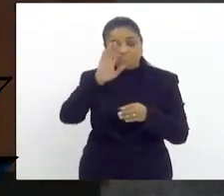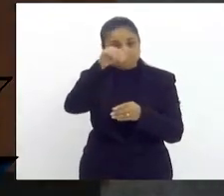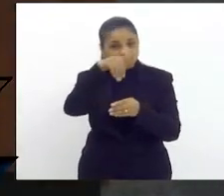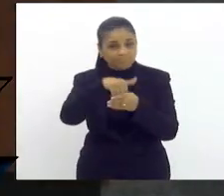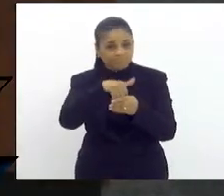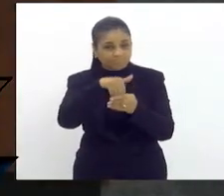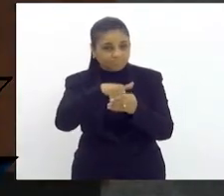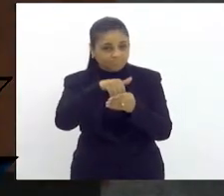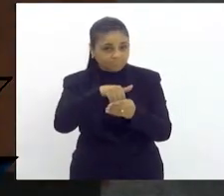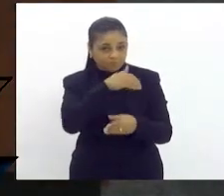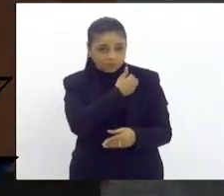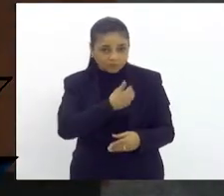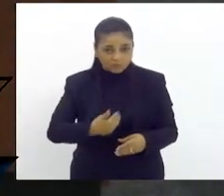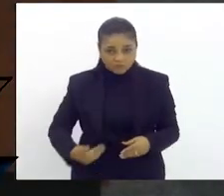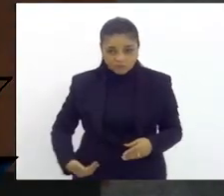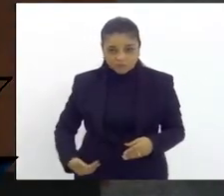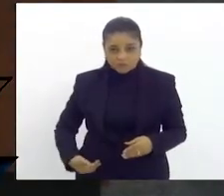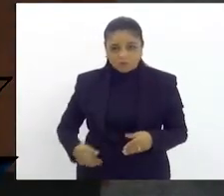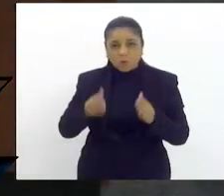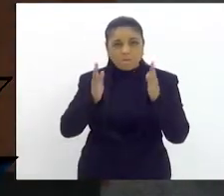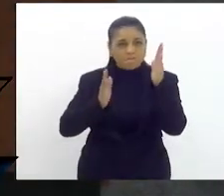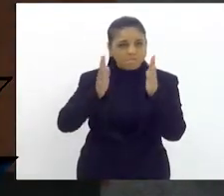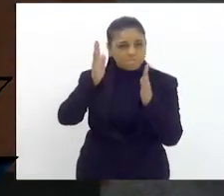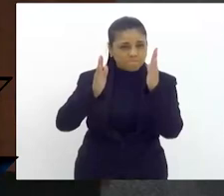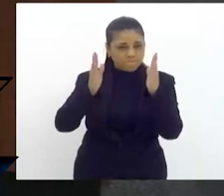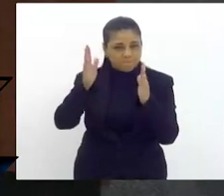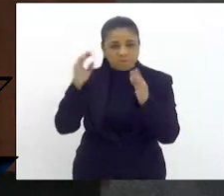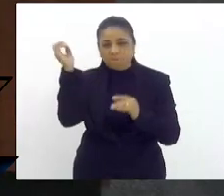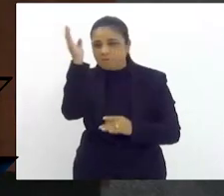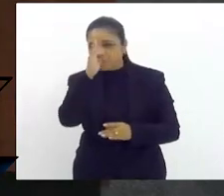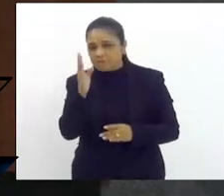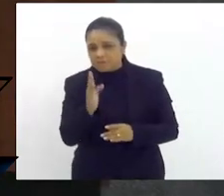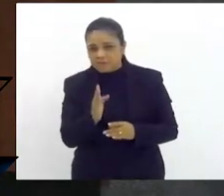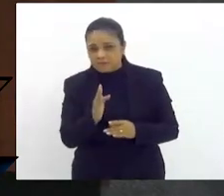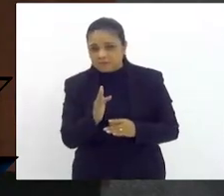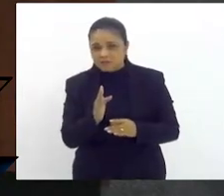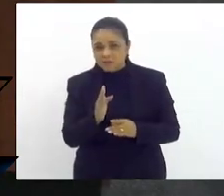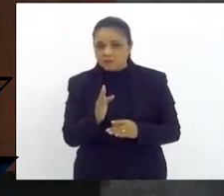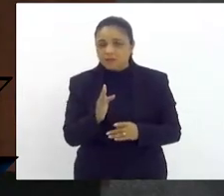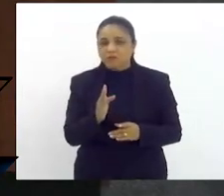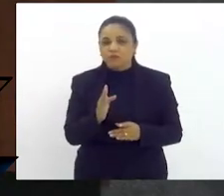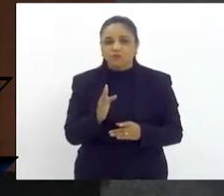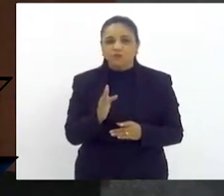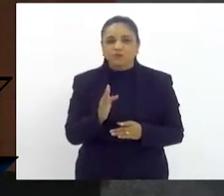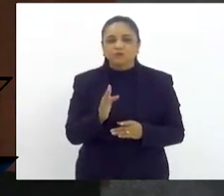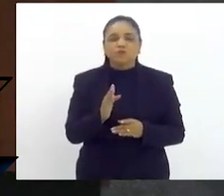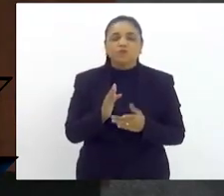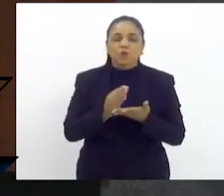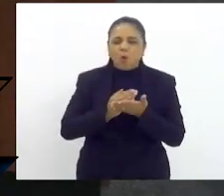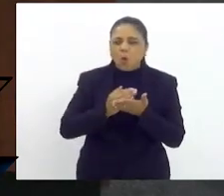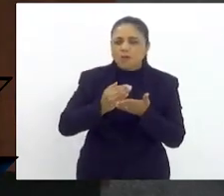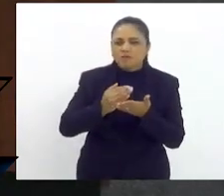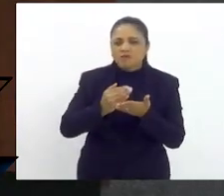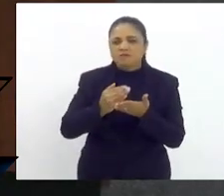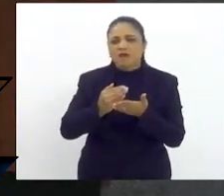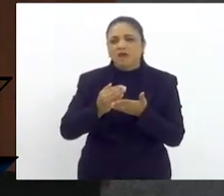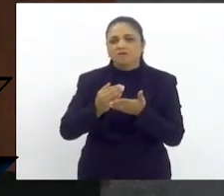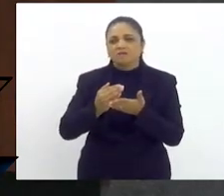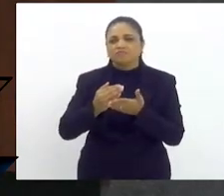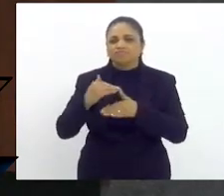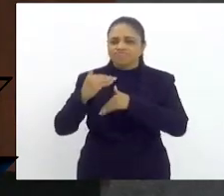para Governador no período em que o Brasil saía de um iniciava um processo de